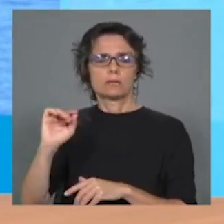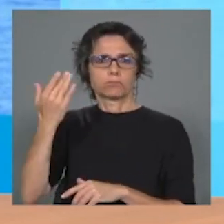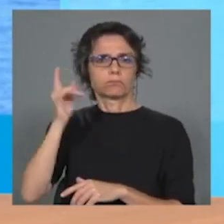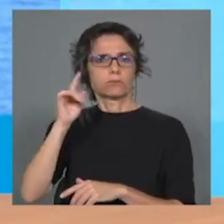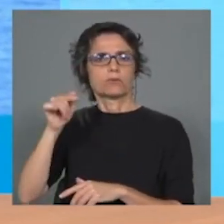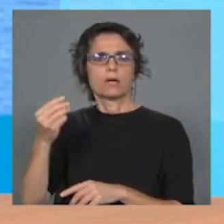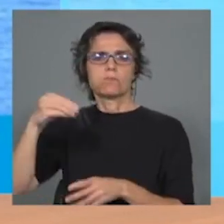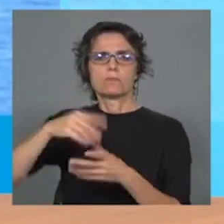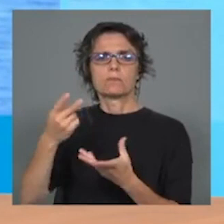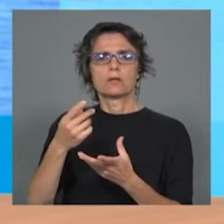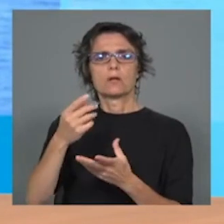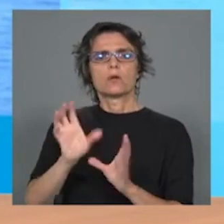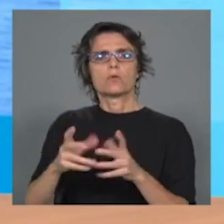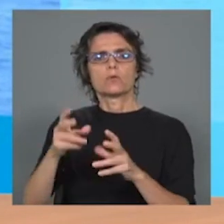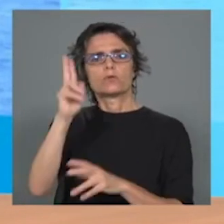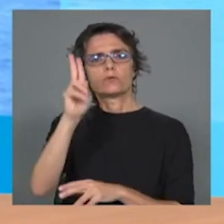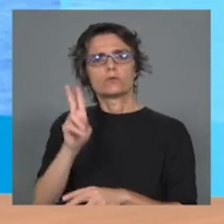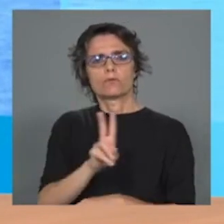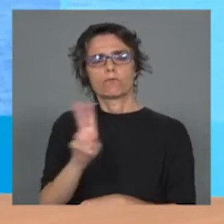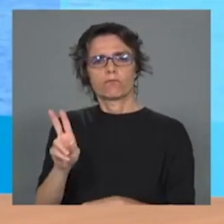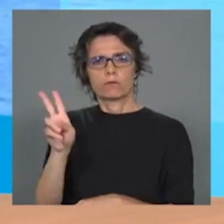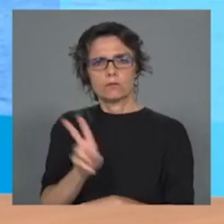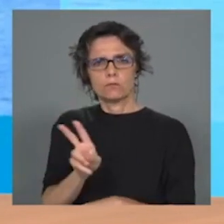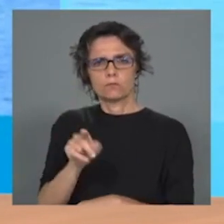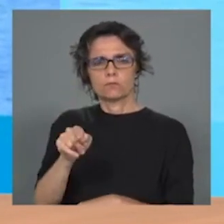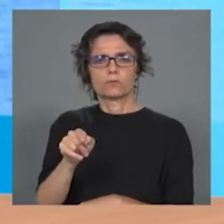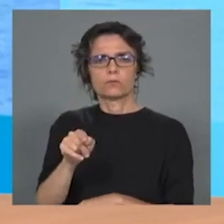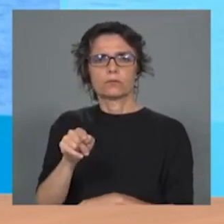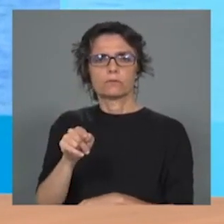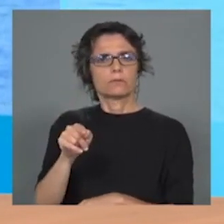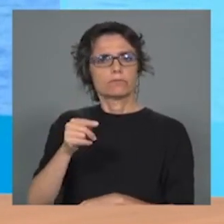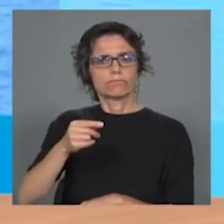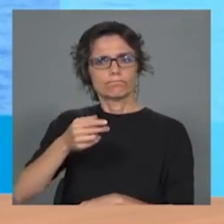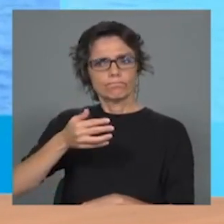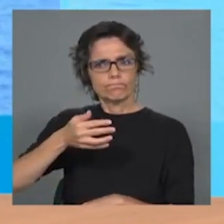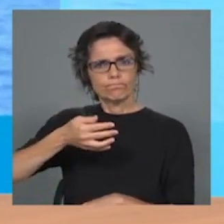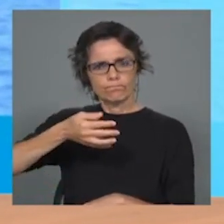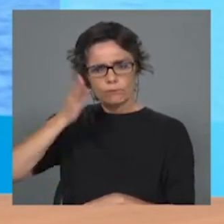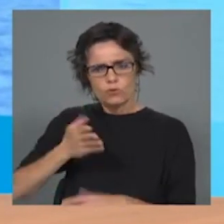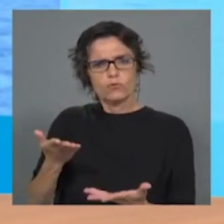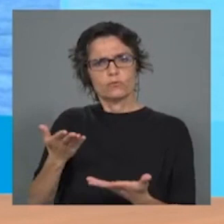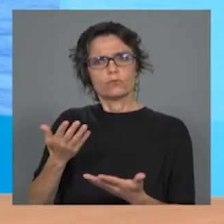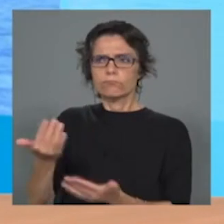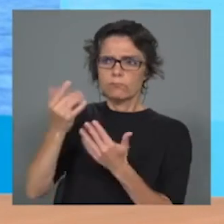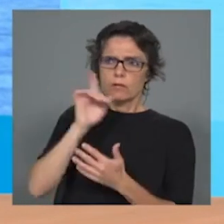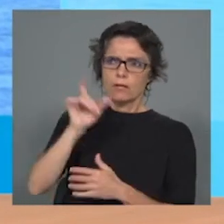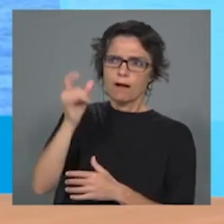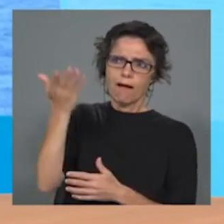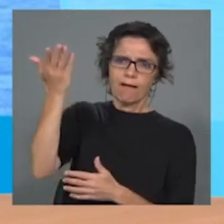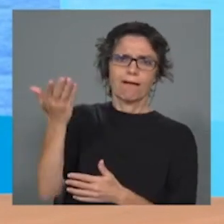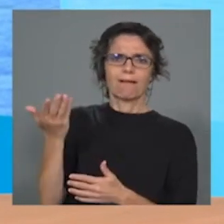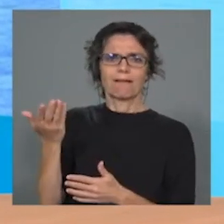mundo e, portanto, acho que é de toda a justiça fazer uma homenagem, de alguma